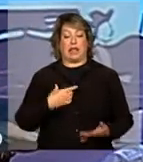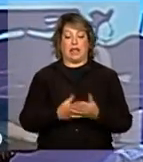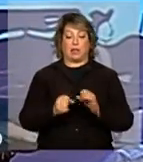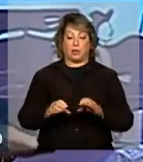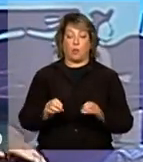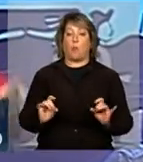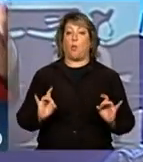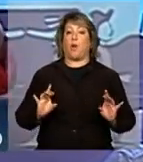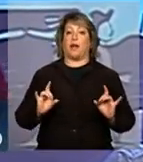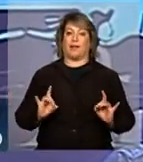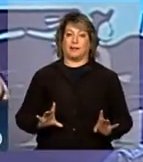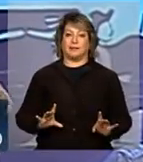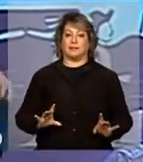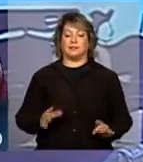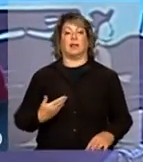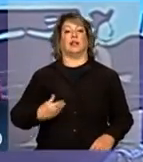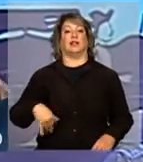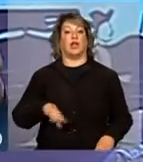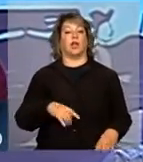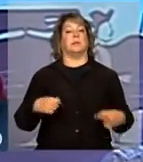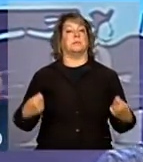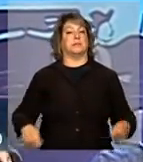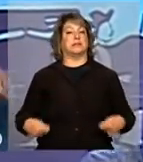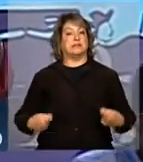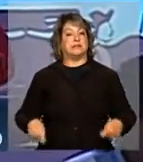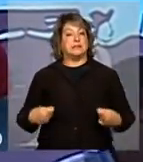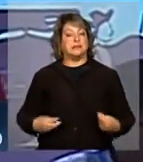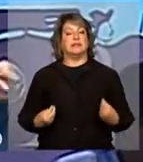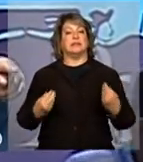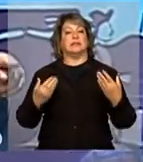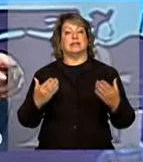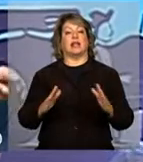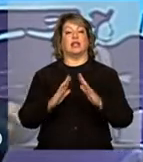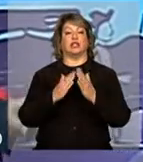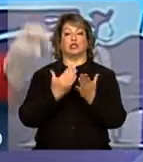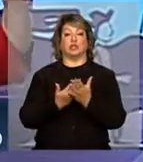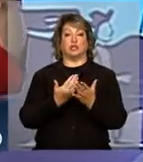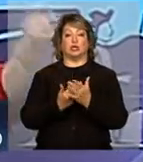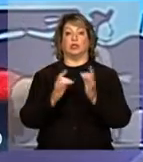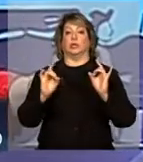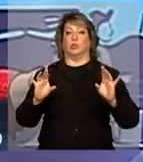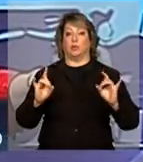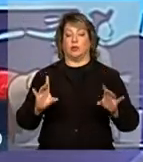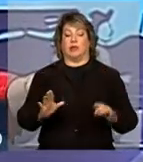qualidade. Nós precisamos de dar escola